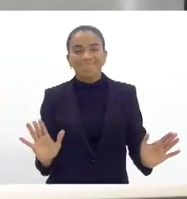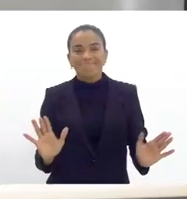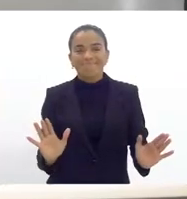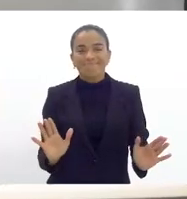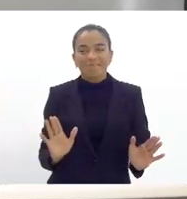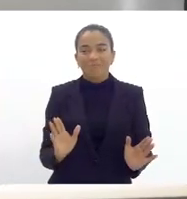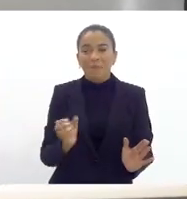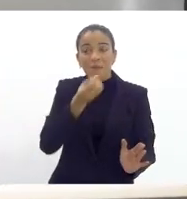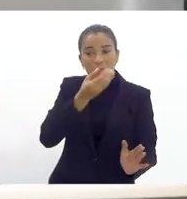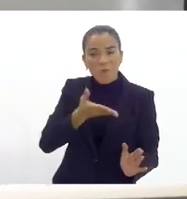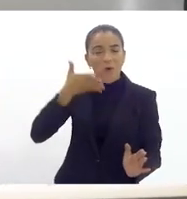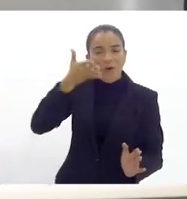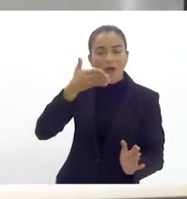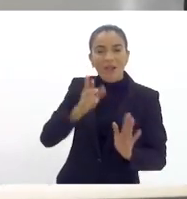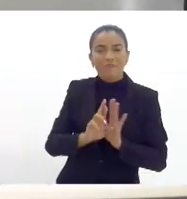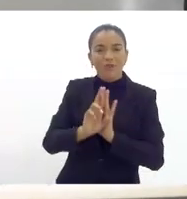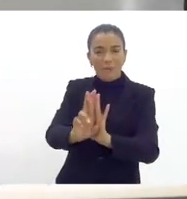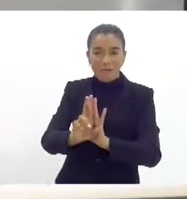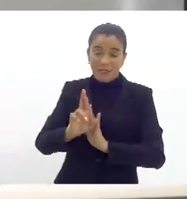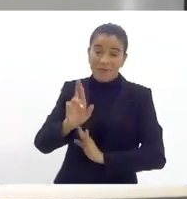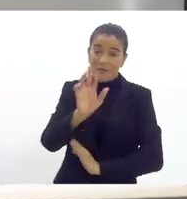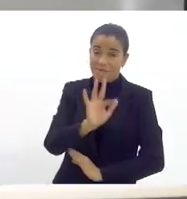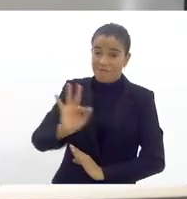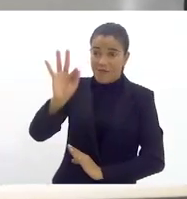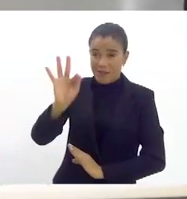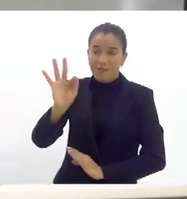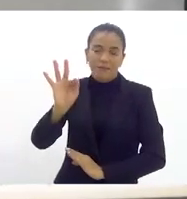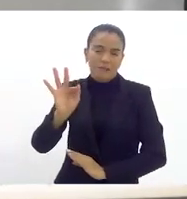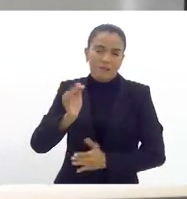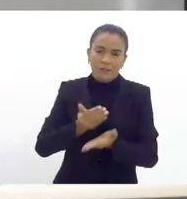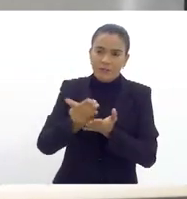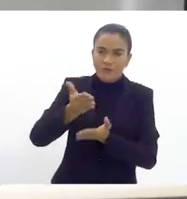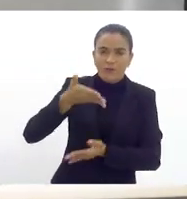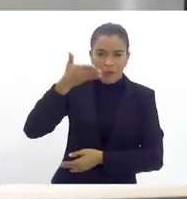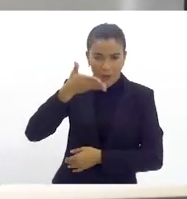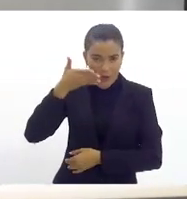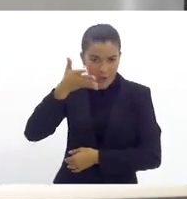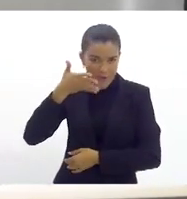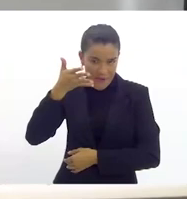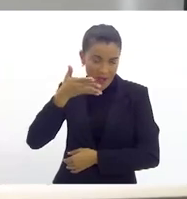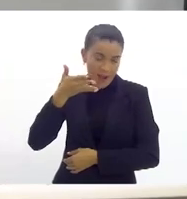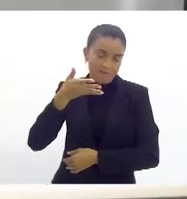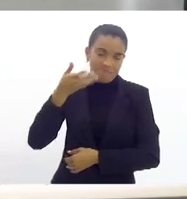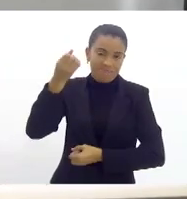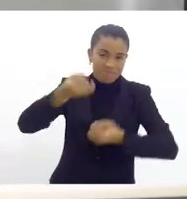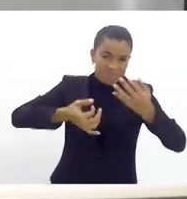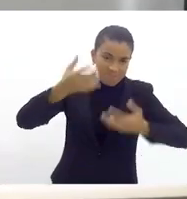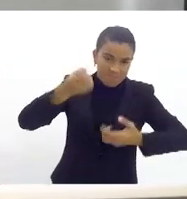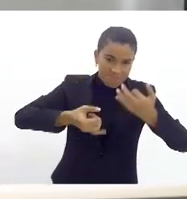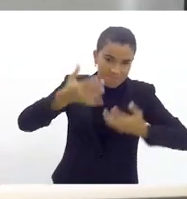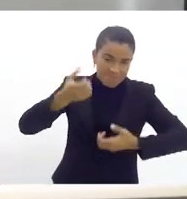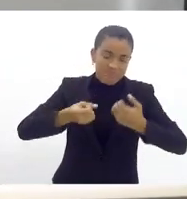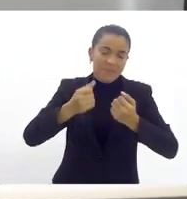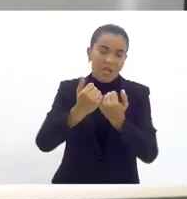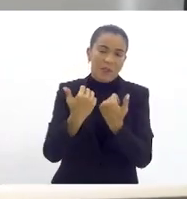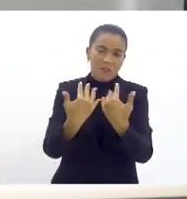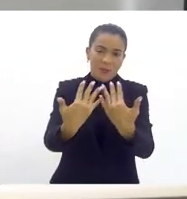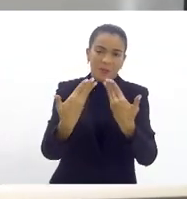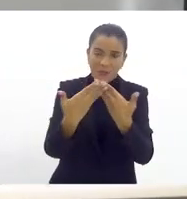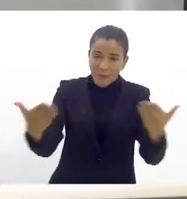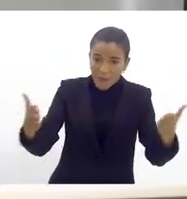representante de alguma das federações que iniciou a explanação na nossa audiência